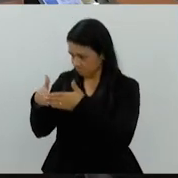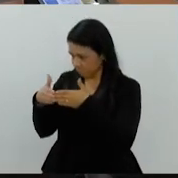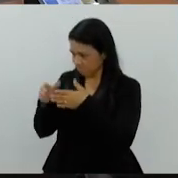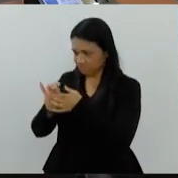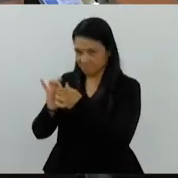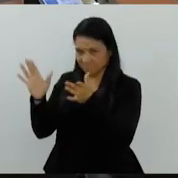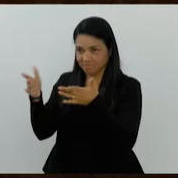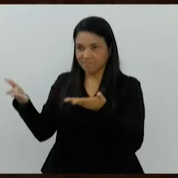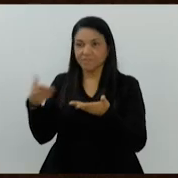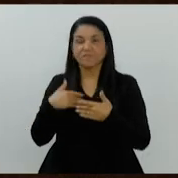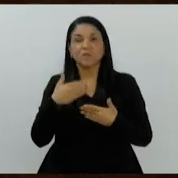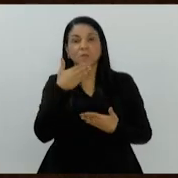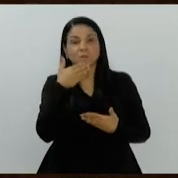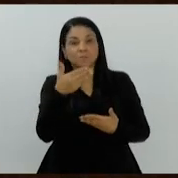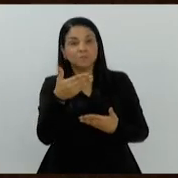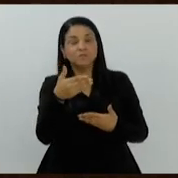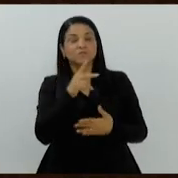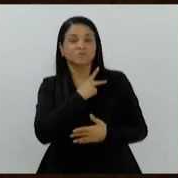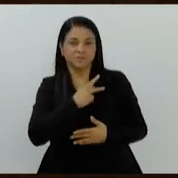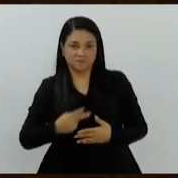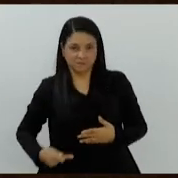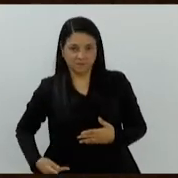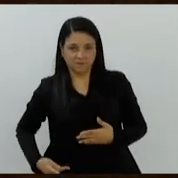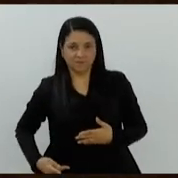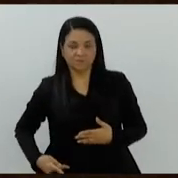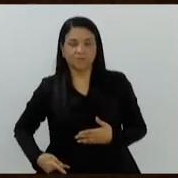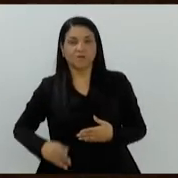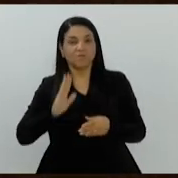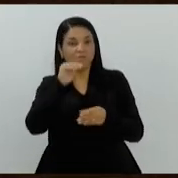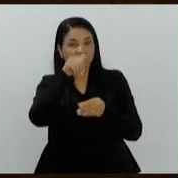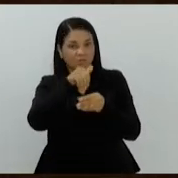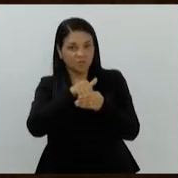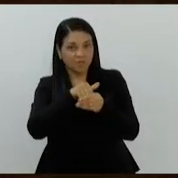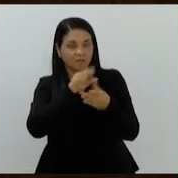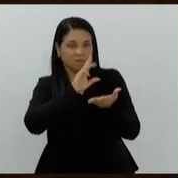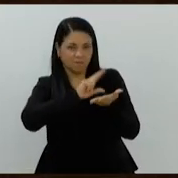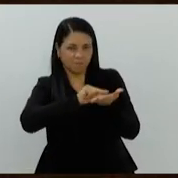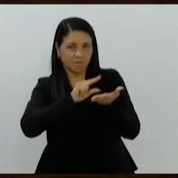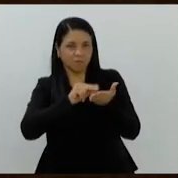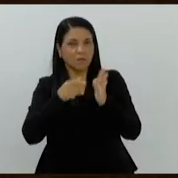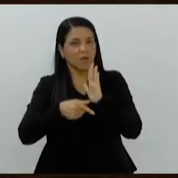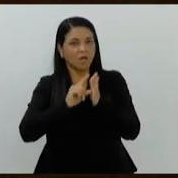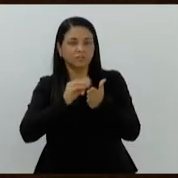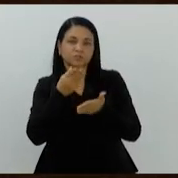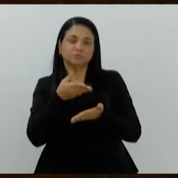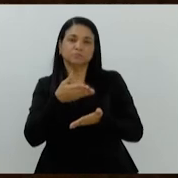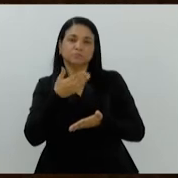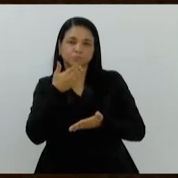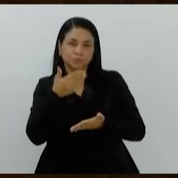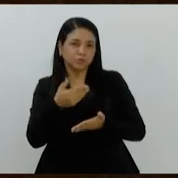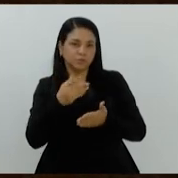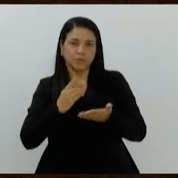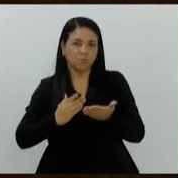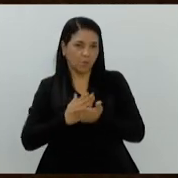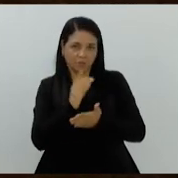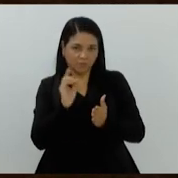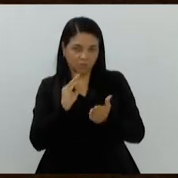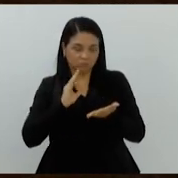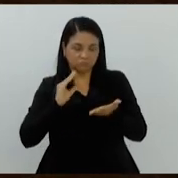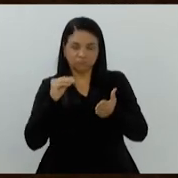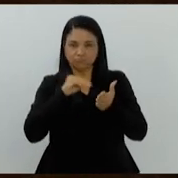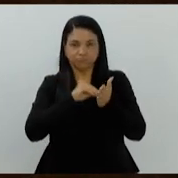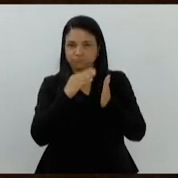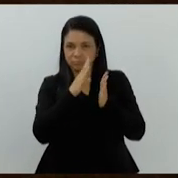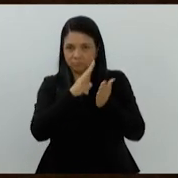gostaria de solicitar ao senhor que colocasse para ser votado na pauta, porque já foi pedido e aprovado, mas não entrou na pauta. Os meus